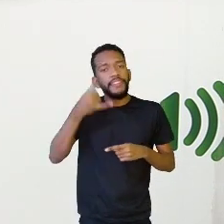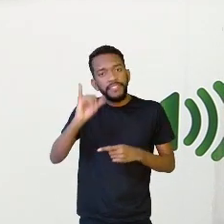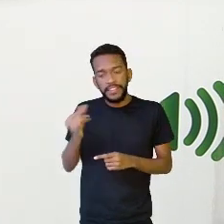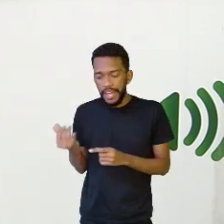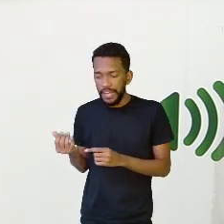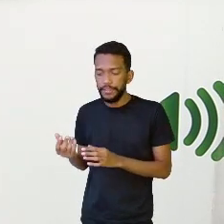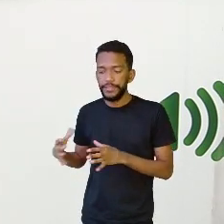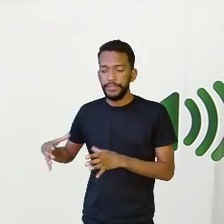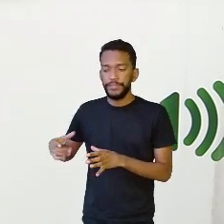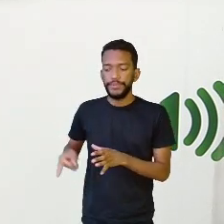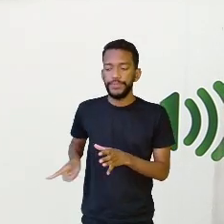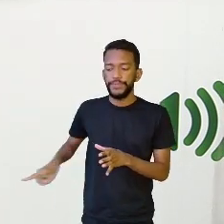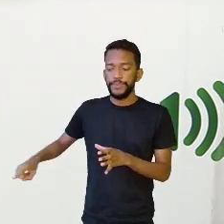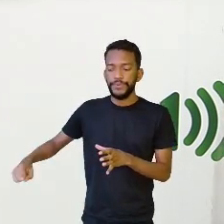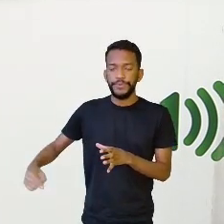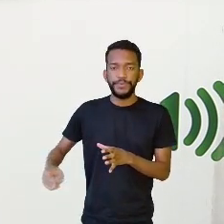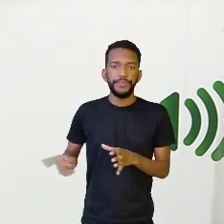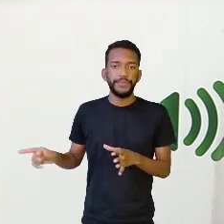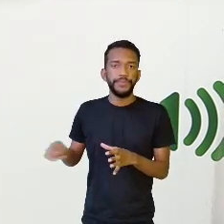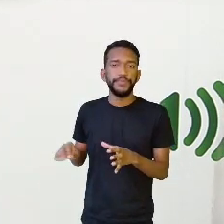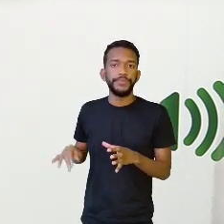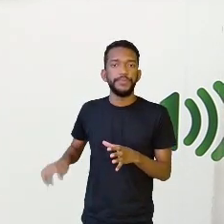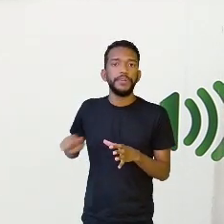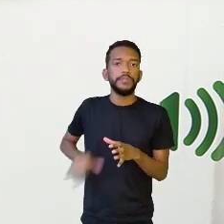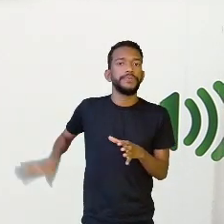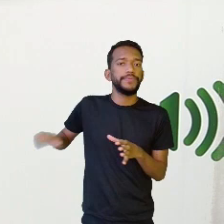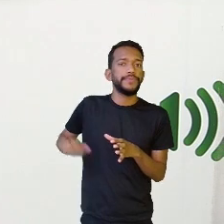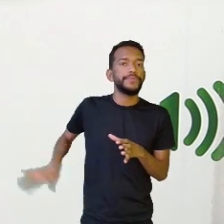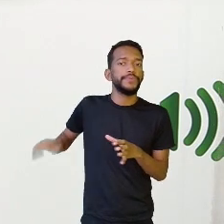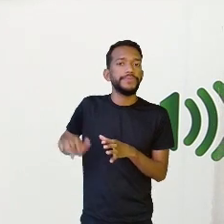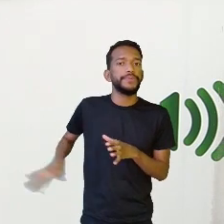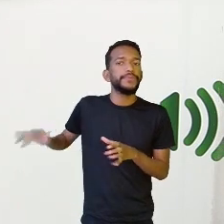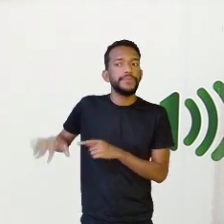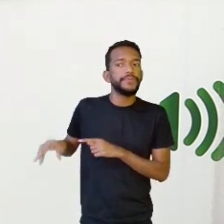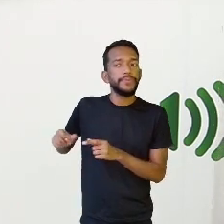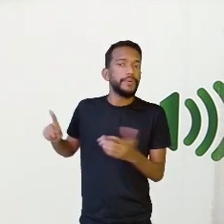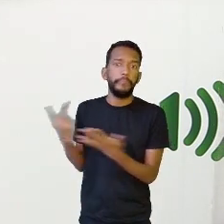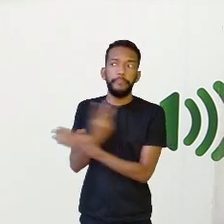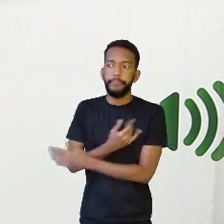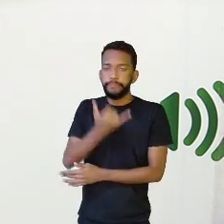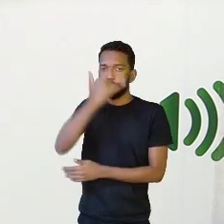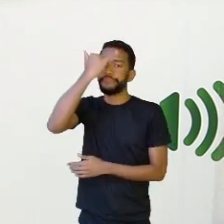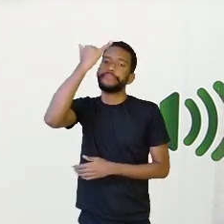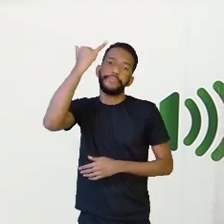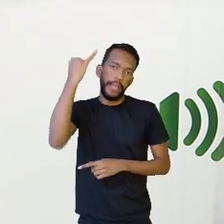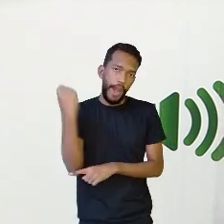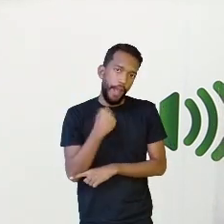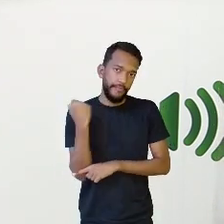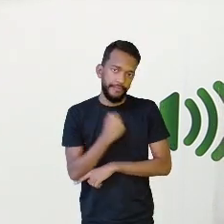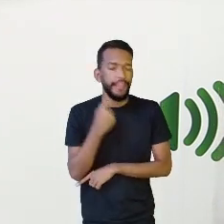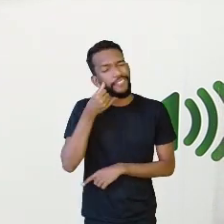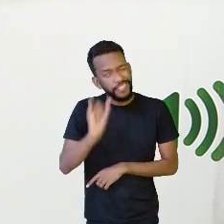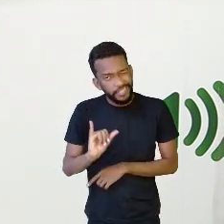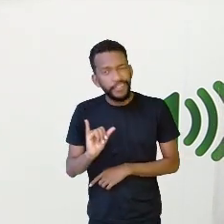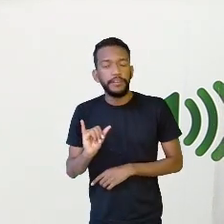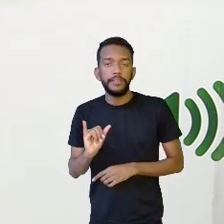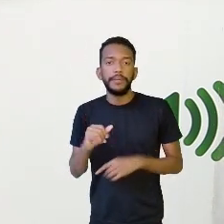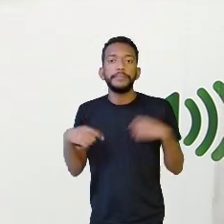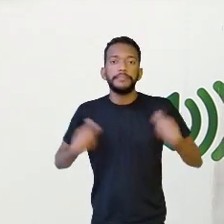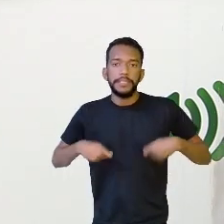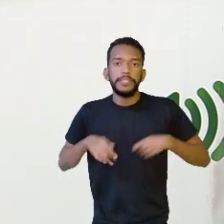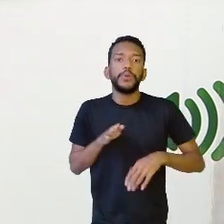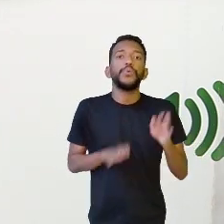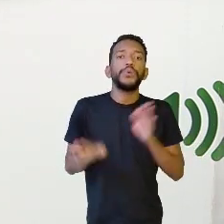vazamento e a gente não correr nenhum risco de ter algum acidente grave. Então, é preciso ter muito cuidado com